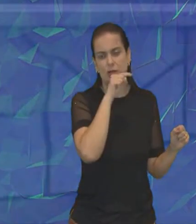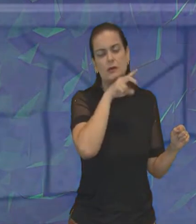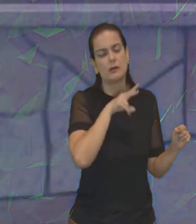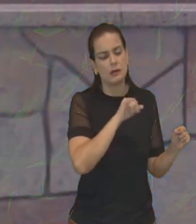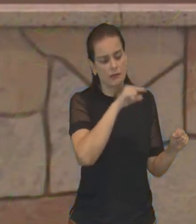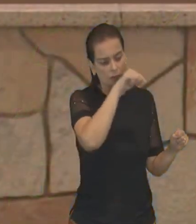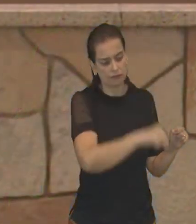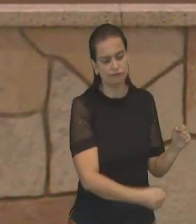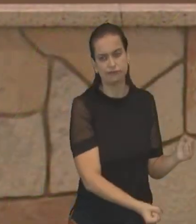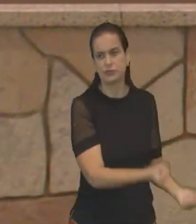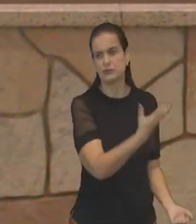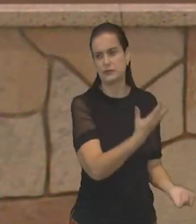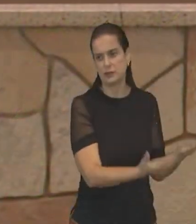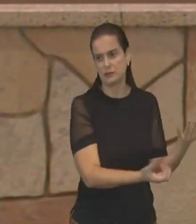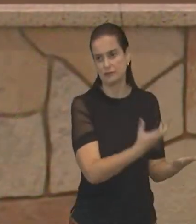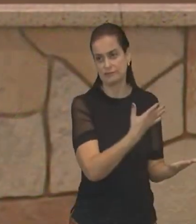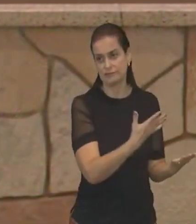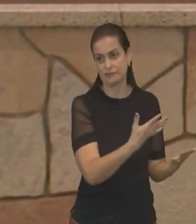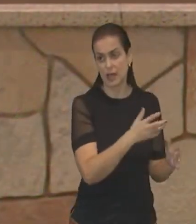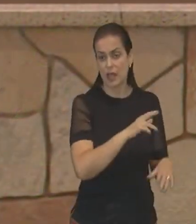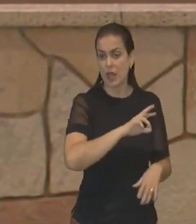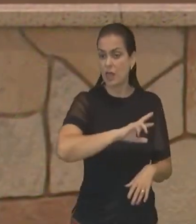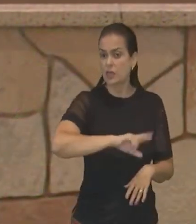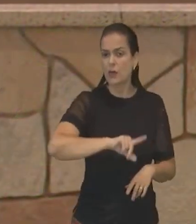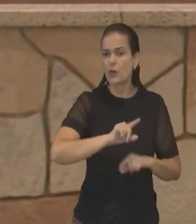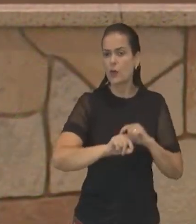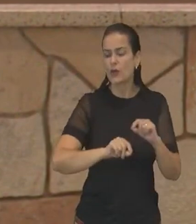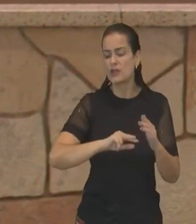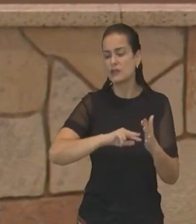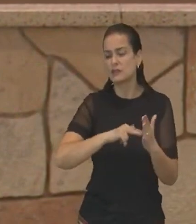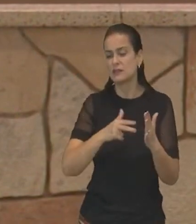Meus queridos, isso também não significa,